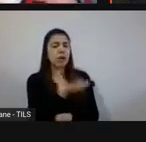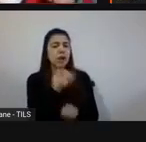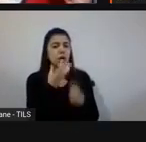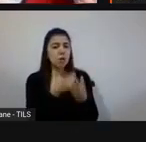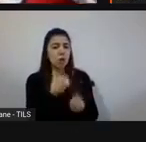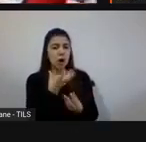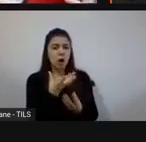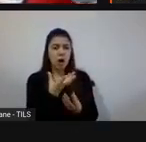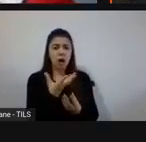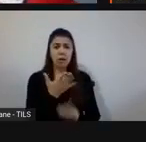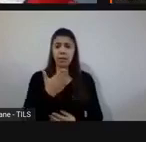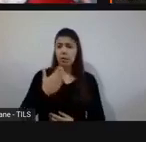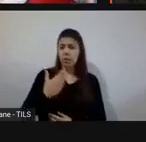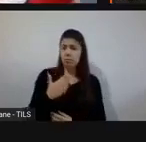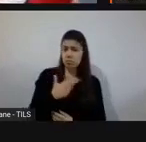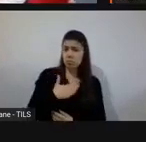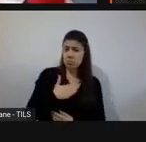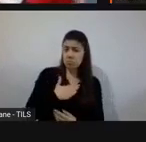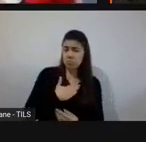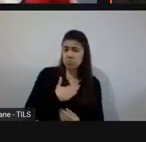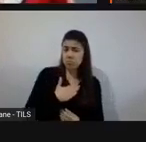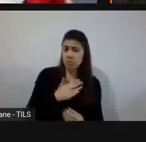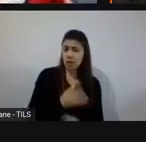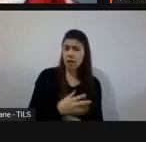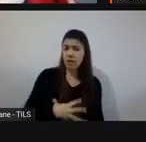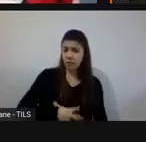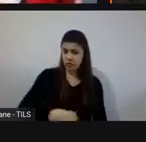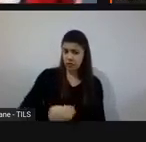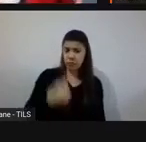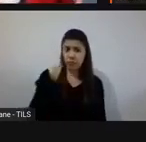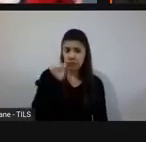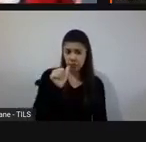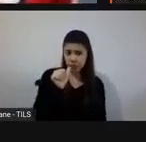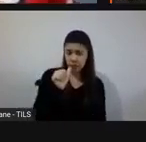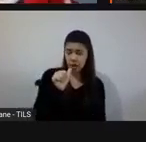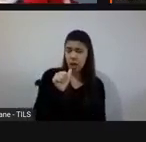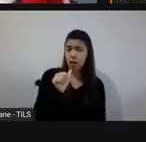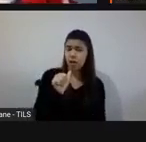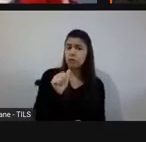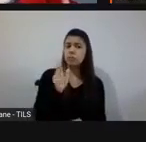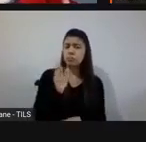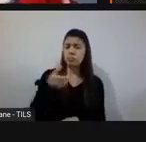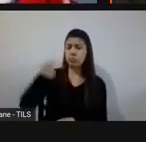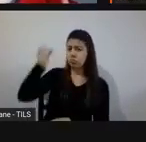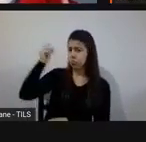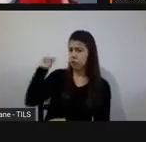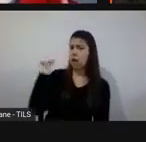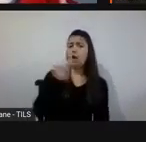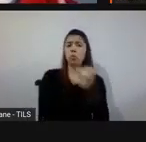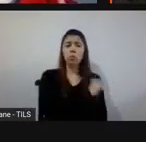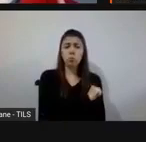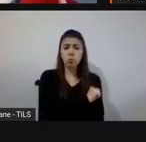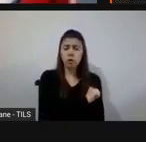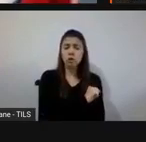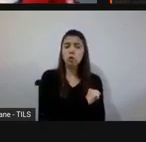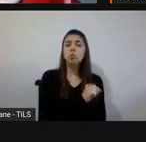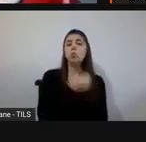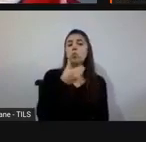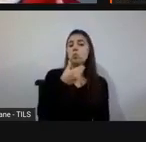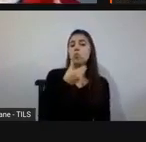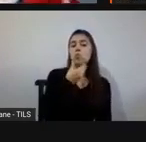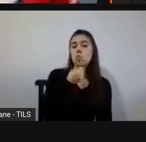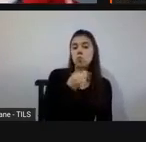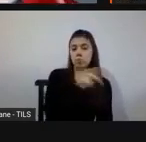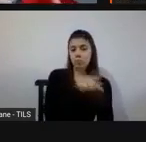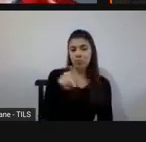nem entre elas falavam sobre isso, entre as amigas não falavam sobre isso. Então, a gente precisa falar